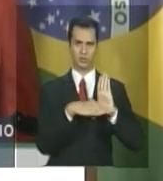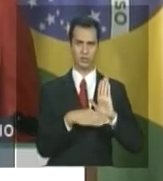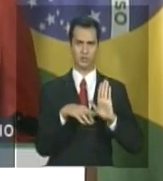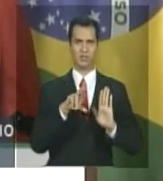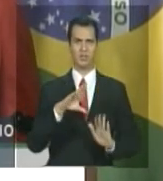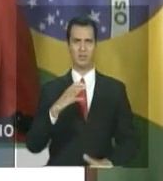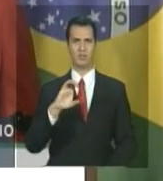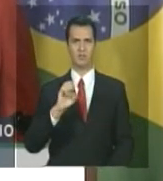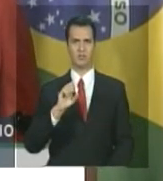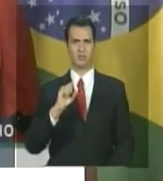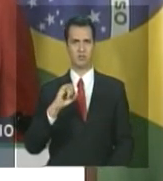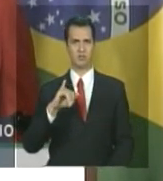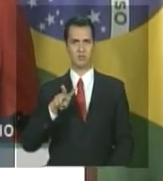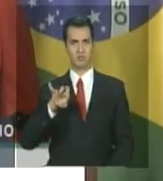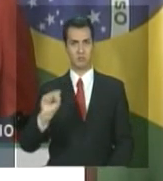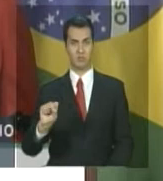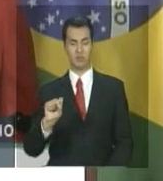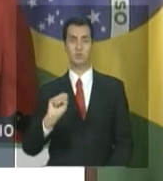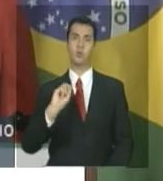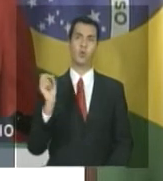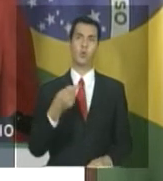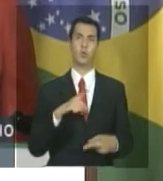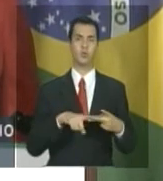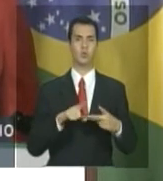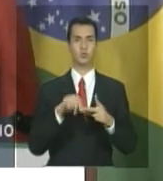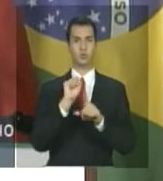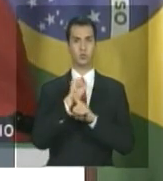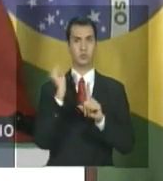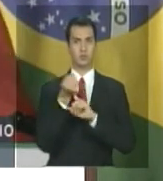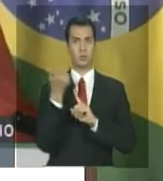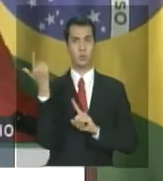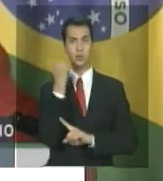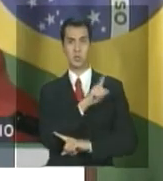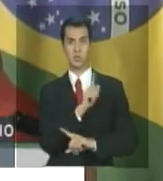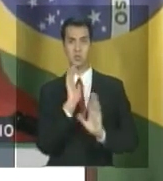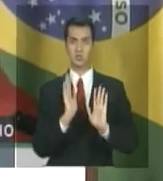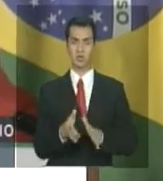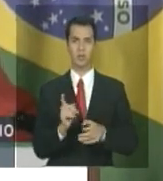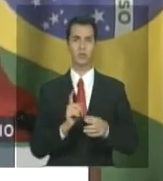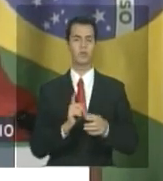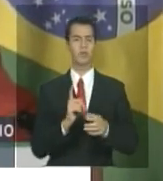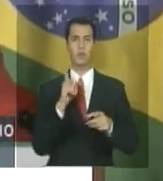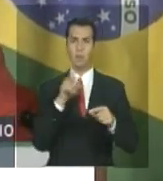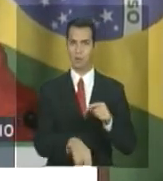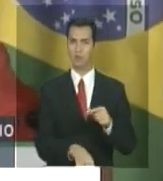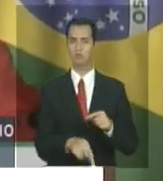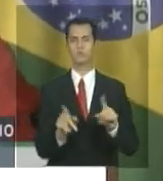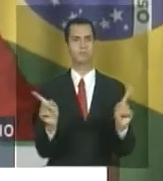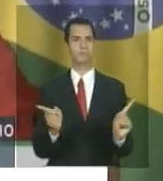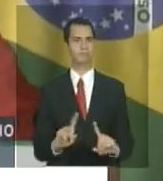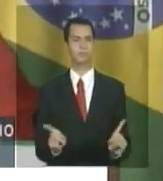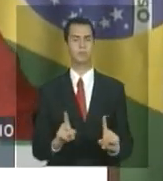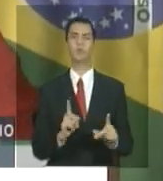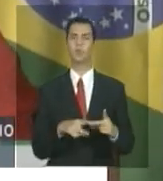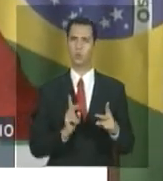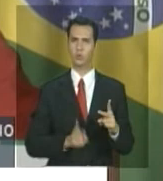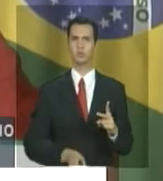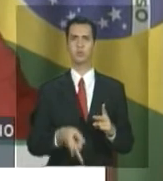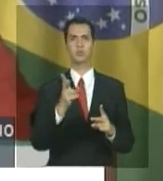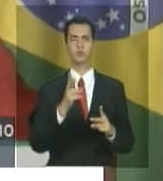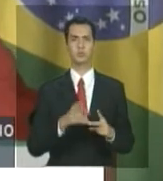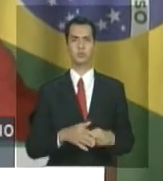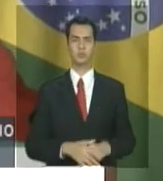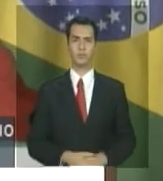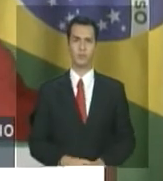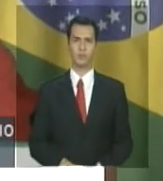nem na regressão de conquistas sociais. Se é verdade que houve